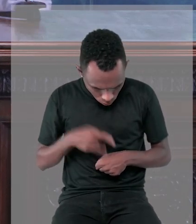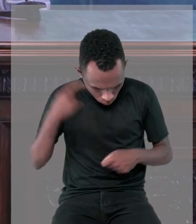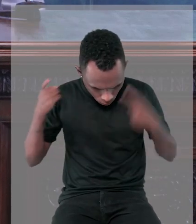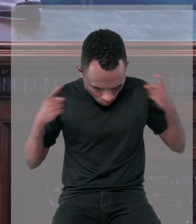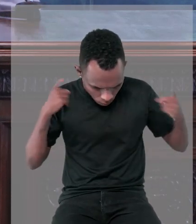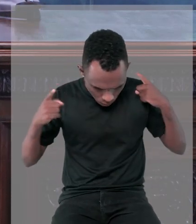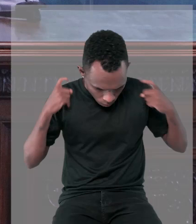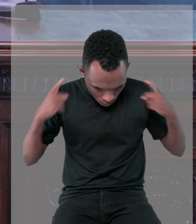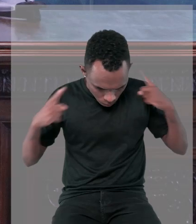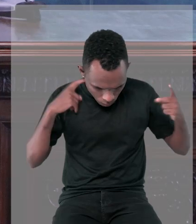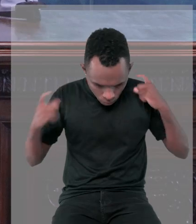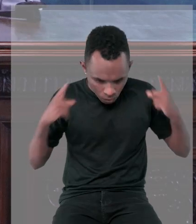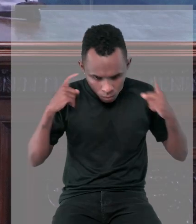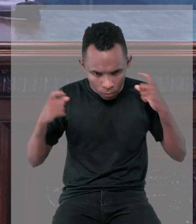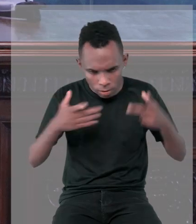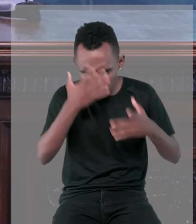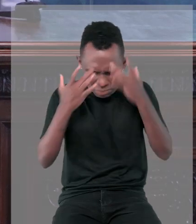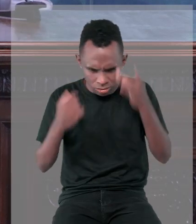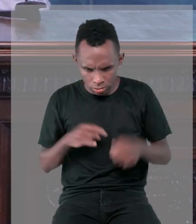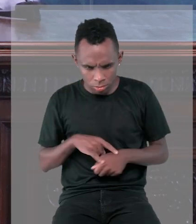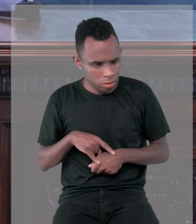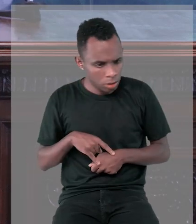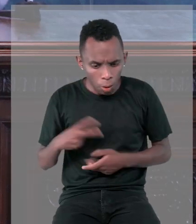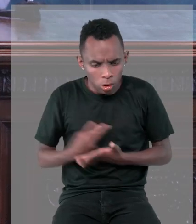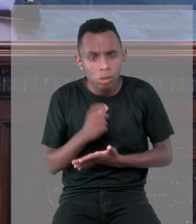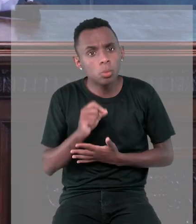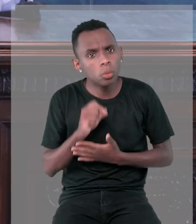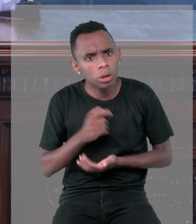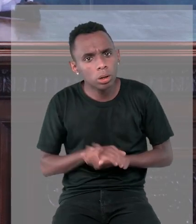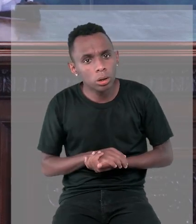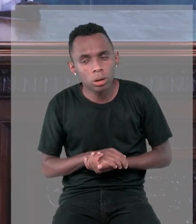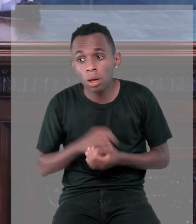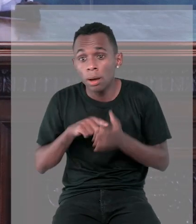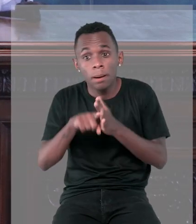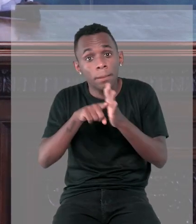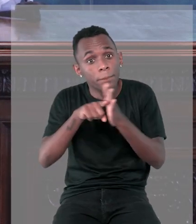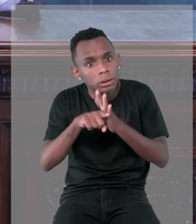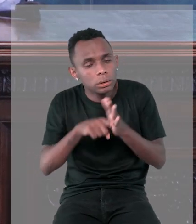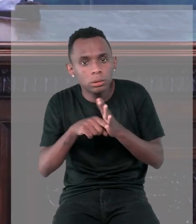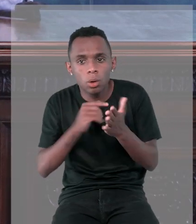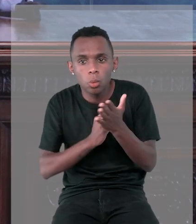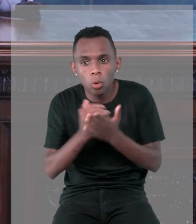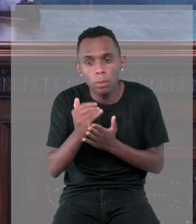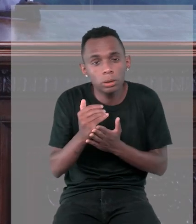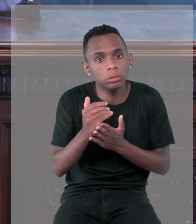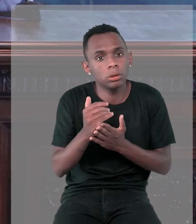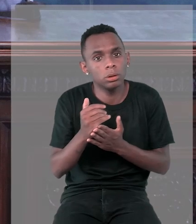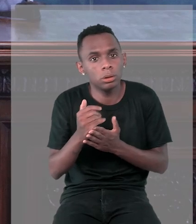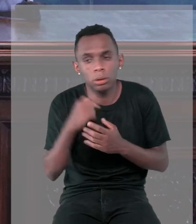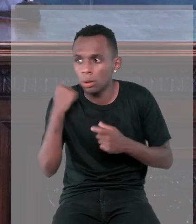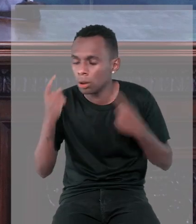vaso. Aí ele fala, o que está acontecendo aqui? Ele começa a pesquisar e vai entrando